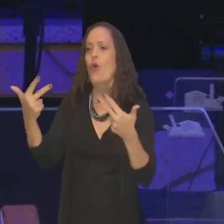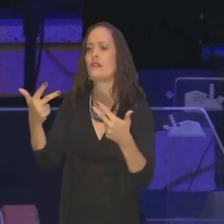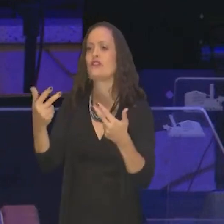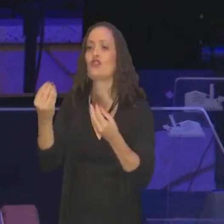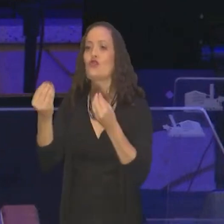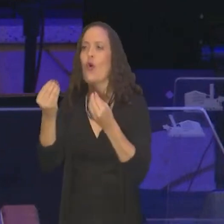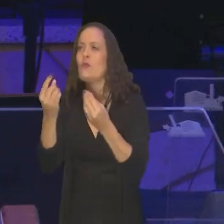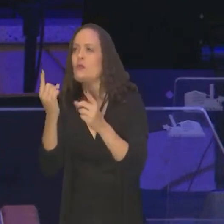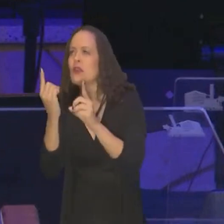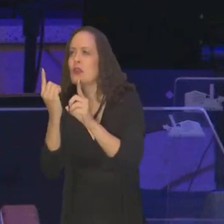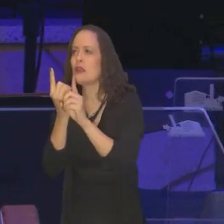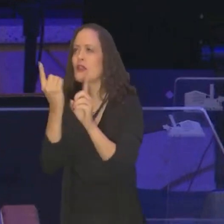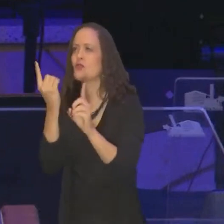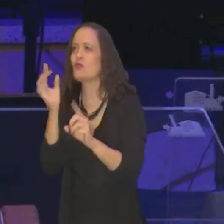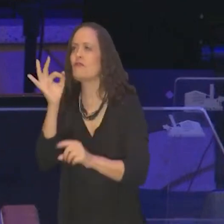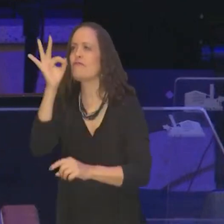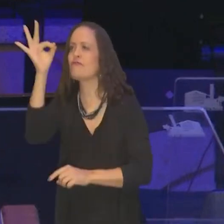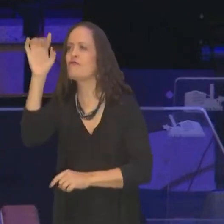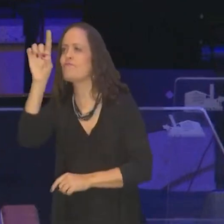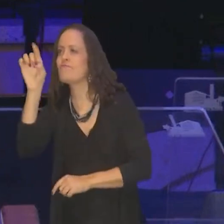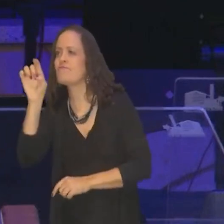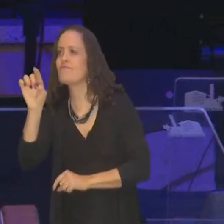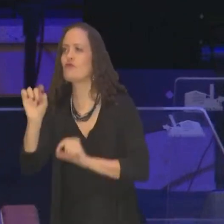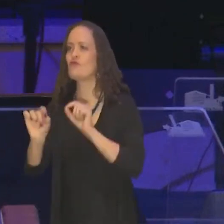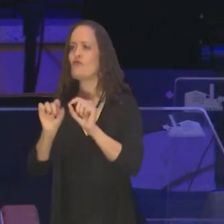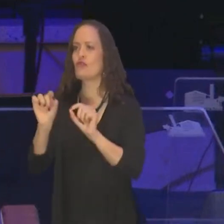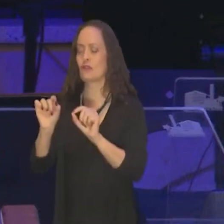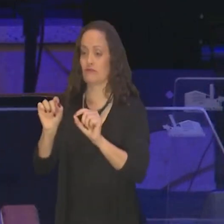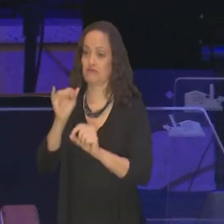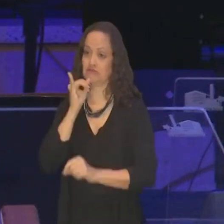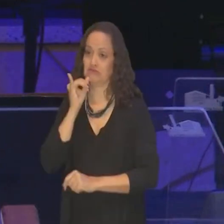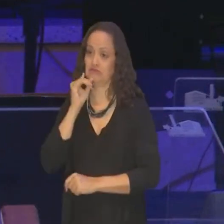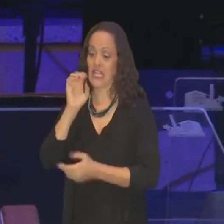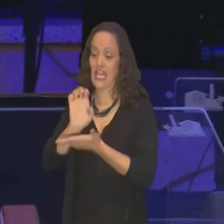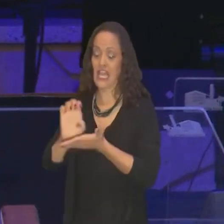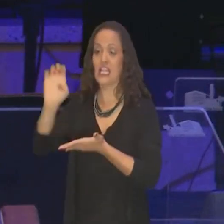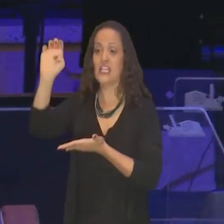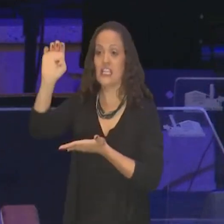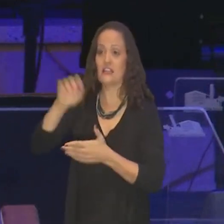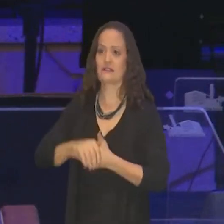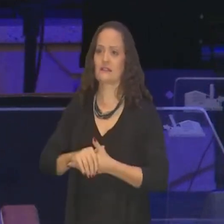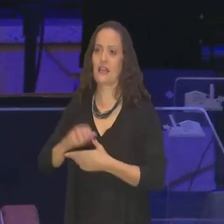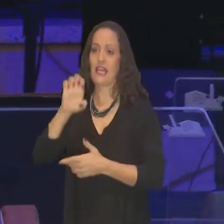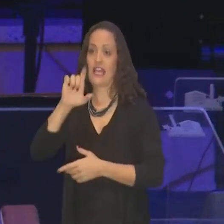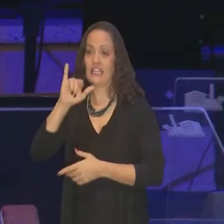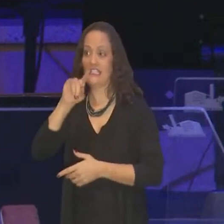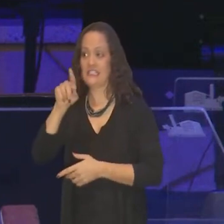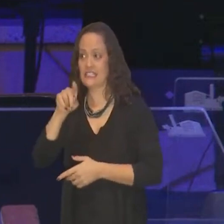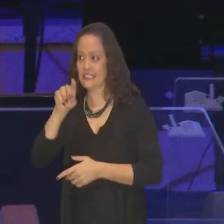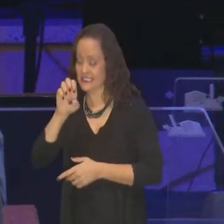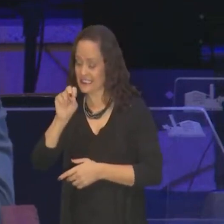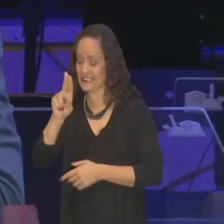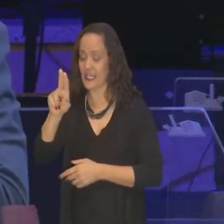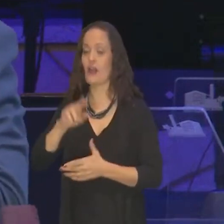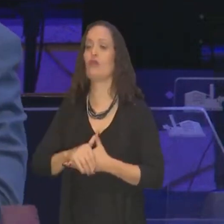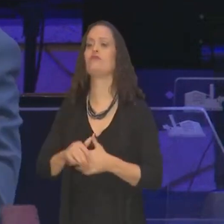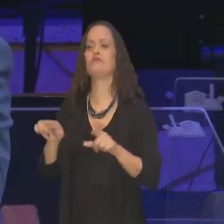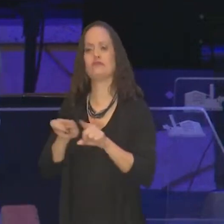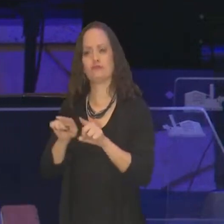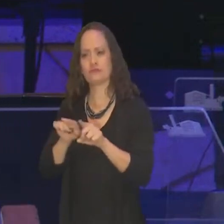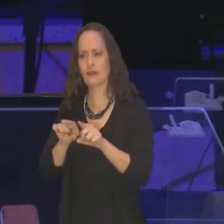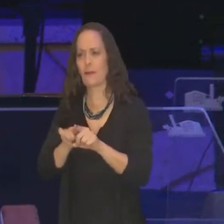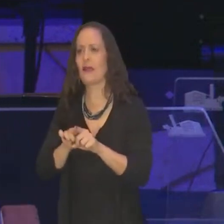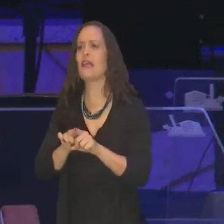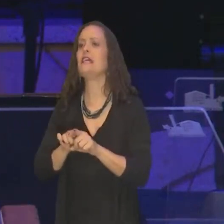Isso amedrontava as pessoas. Elias fez assim, Eliseu fez assim, o profeta Samuel fez assim. Os